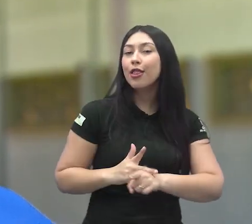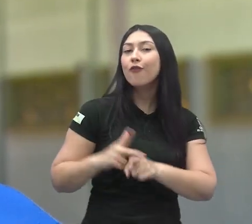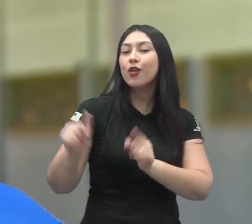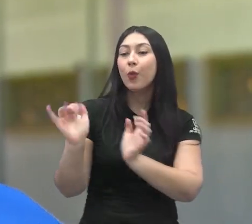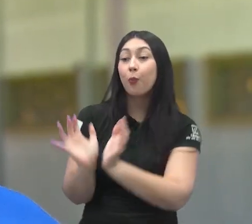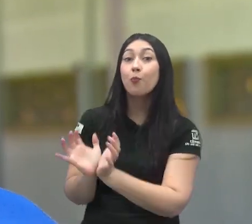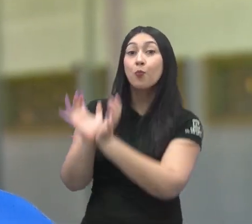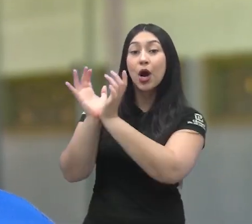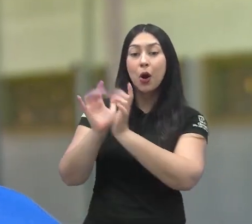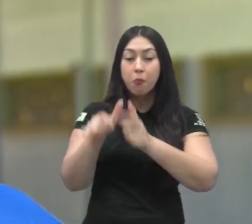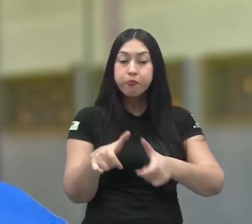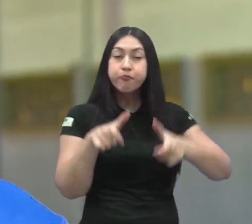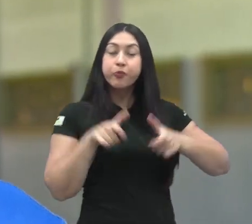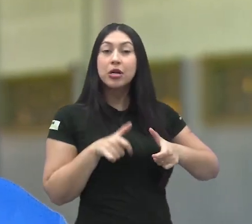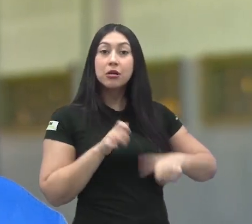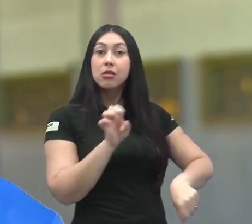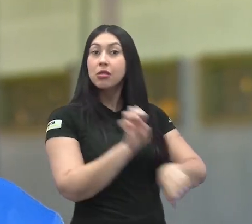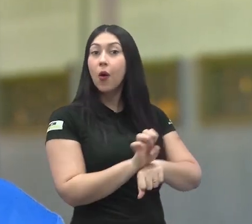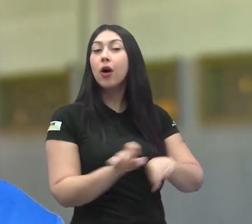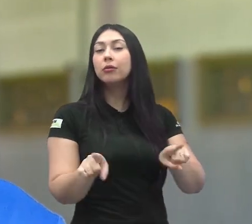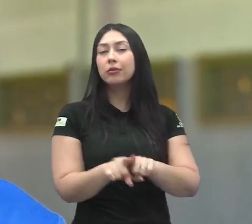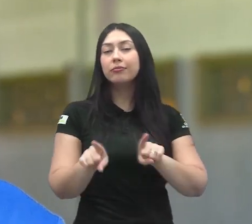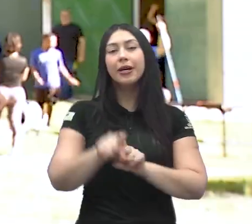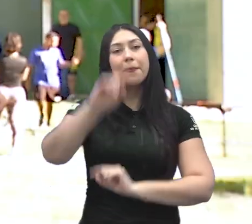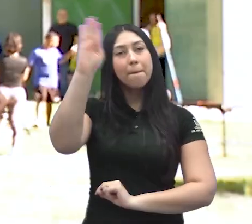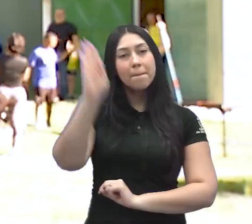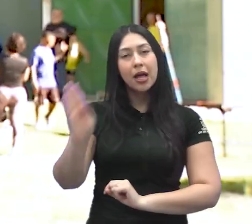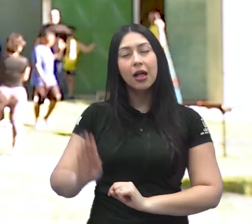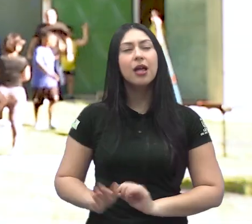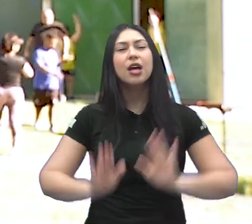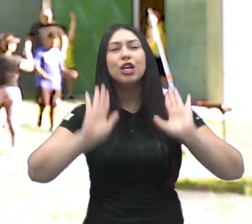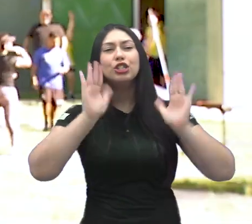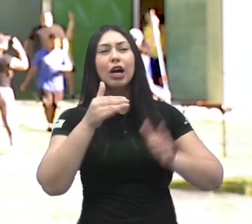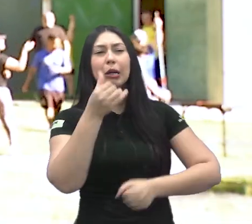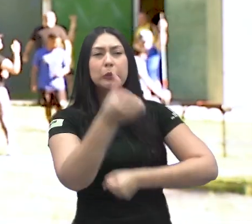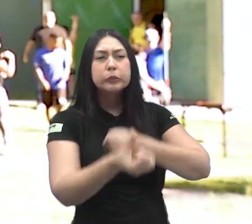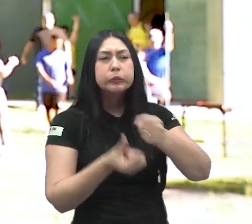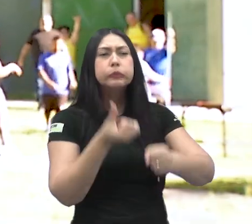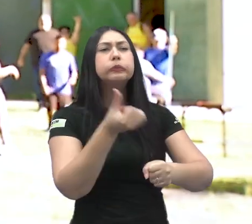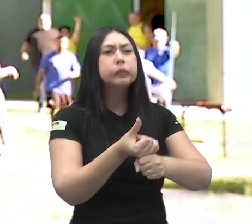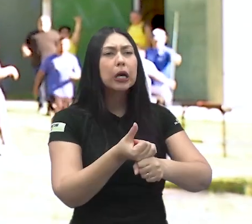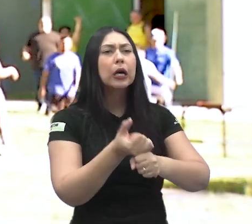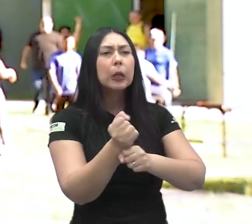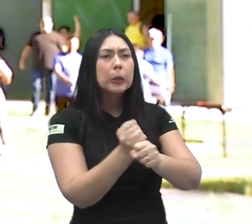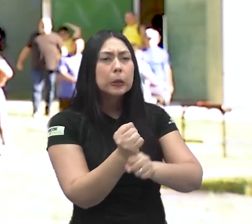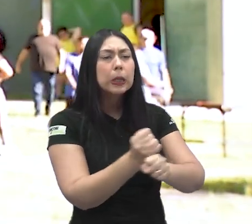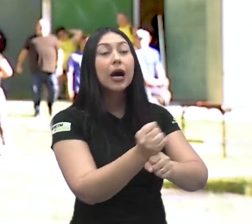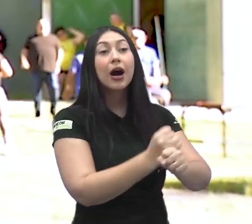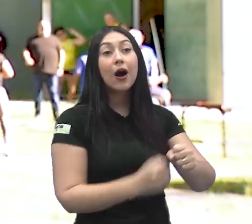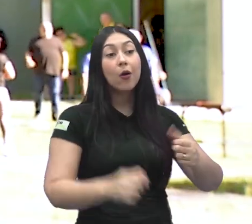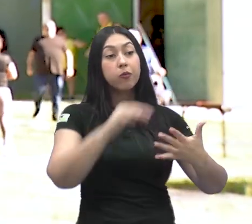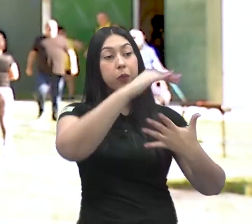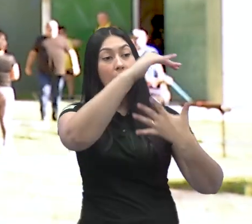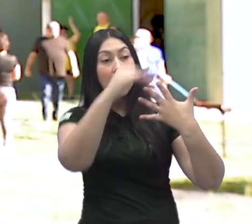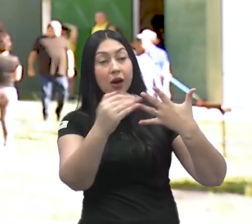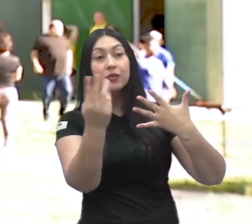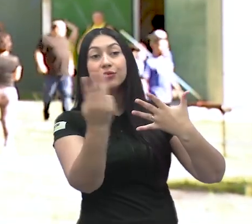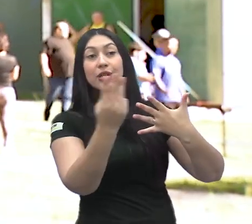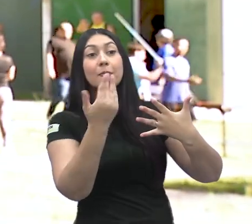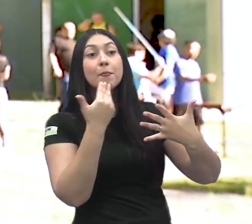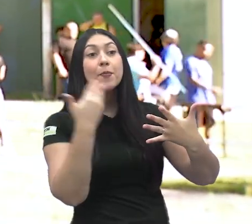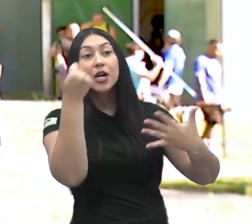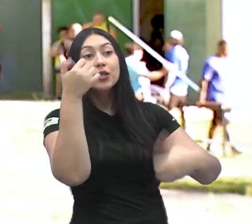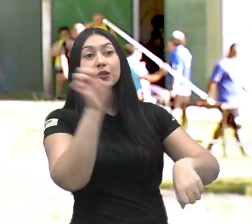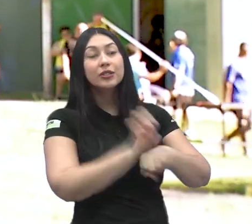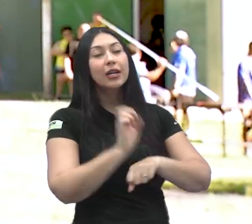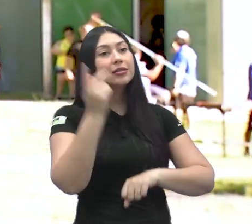medalhas e troféus em nível estadual e nacional. Já tem 6 anos seguidos aí que a gente é terceiro o melhor time do estado de